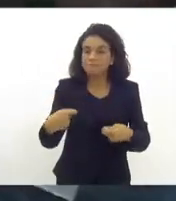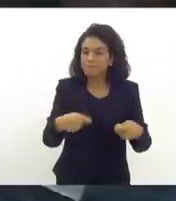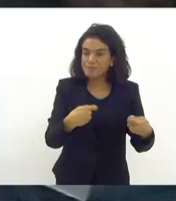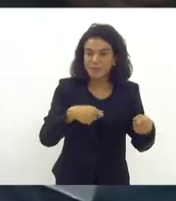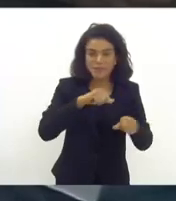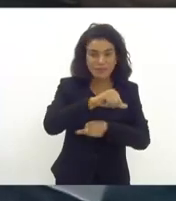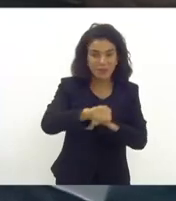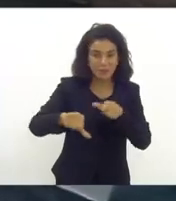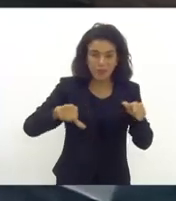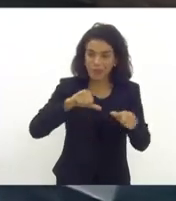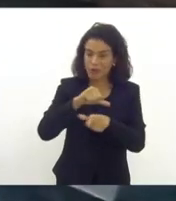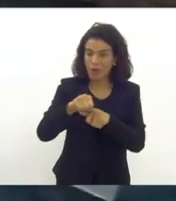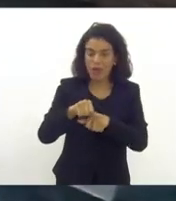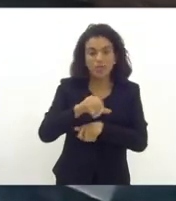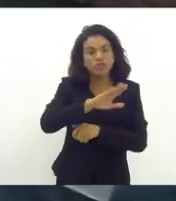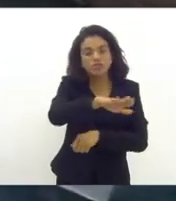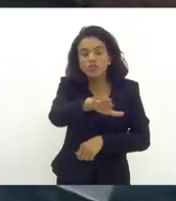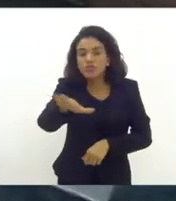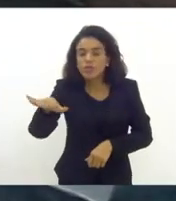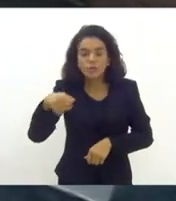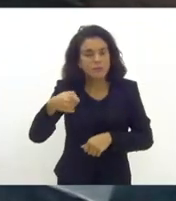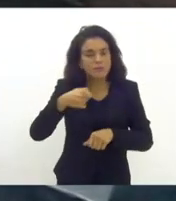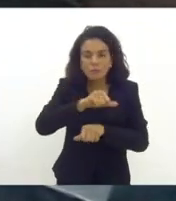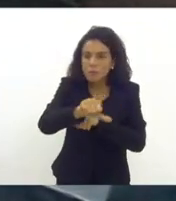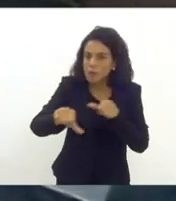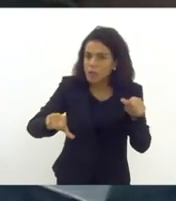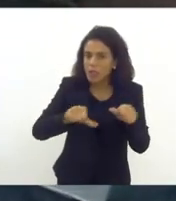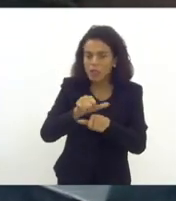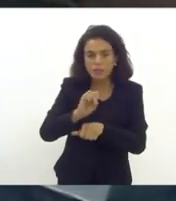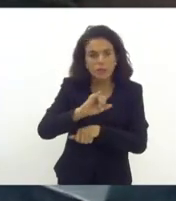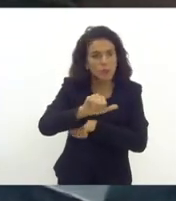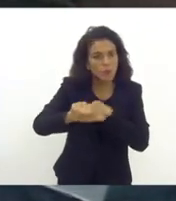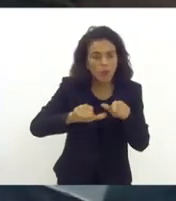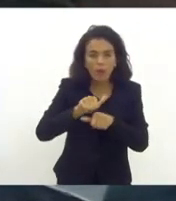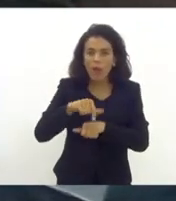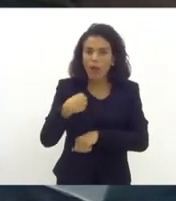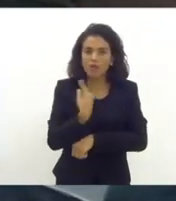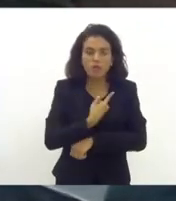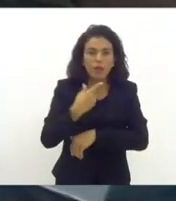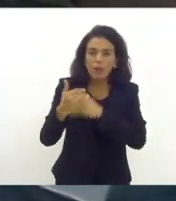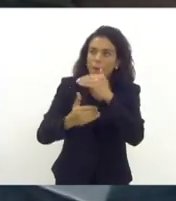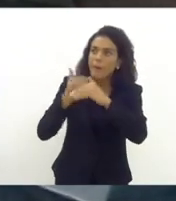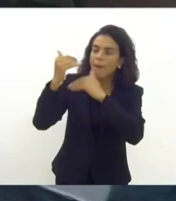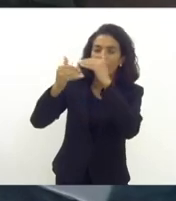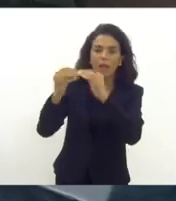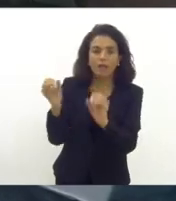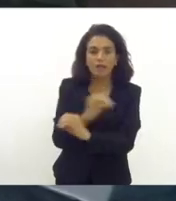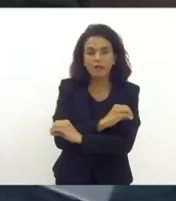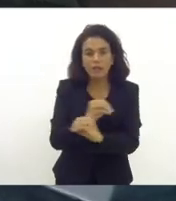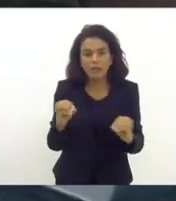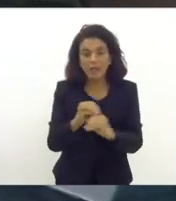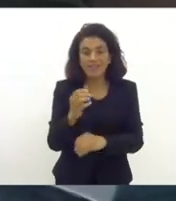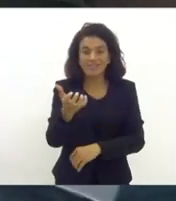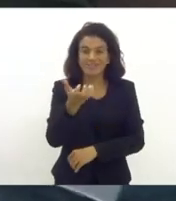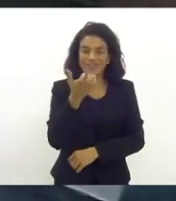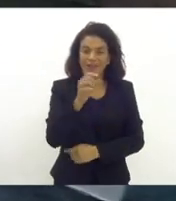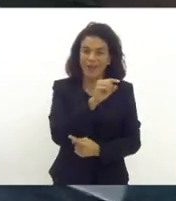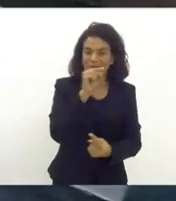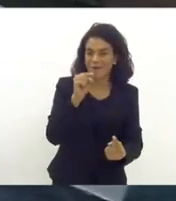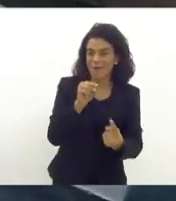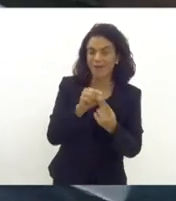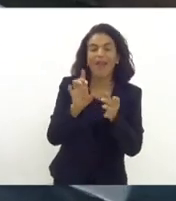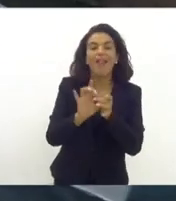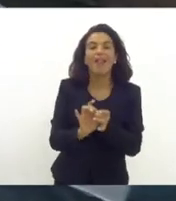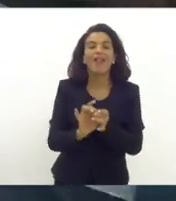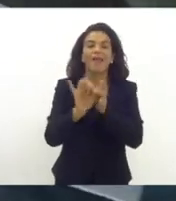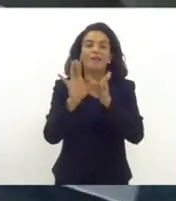mudar gente tem que mudar se isso não mudar a gente no avanço em nada e o que a gente quer é a